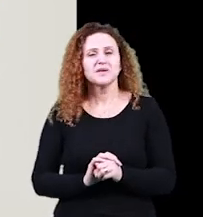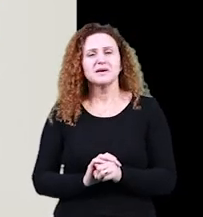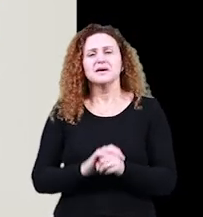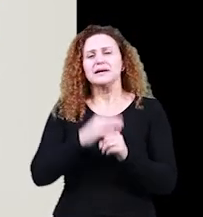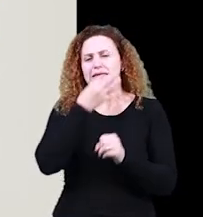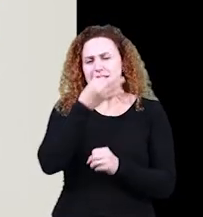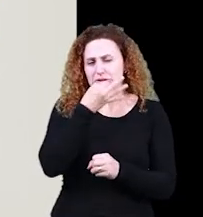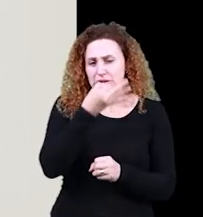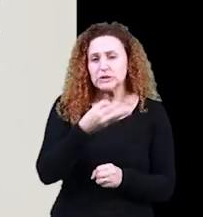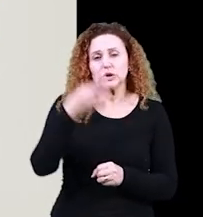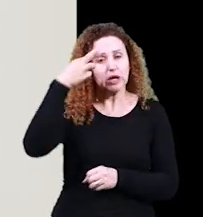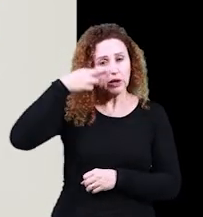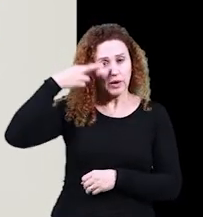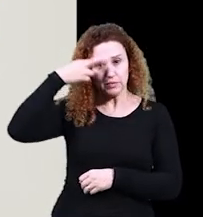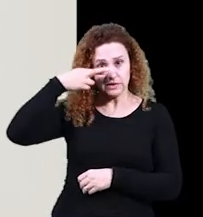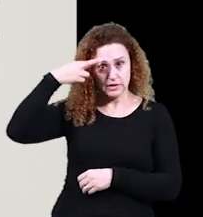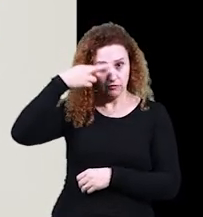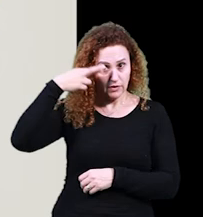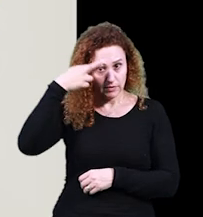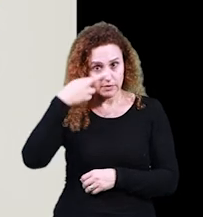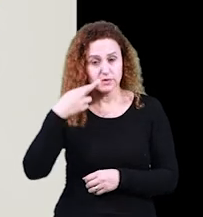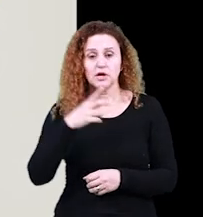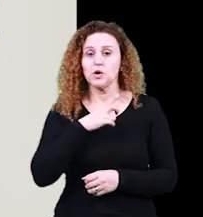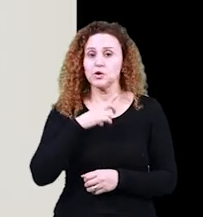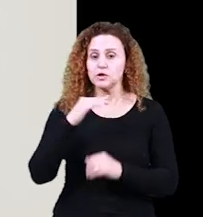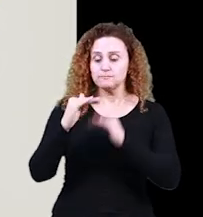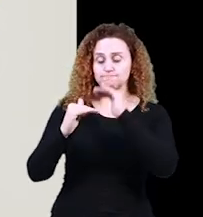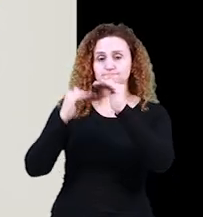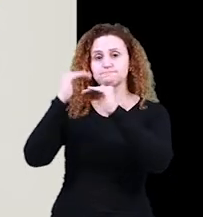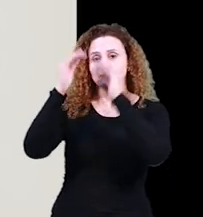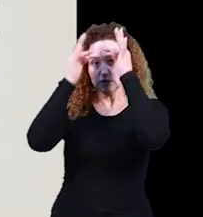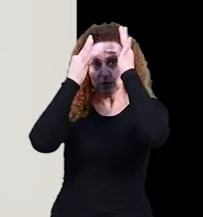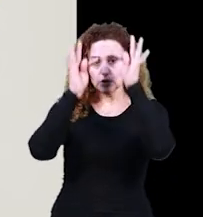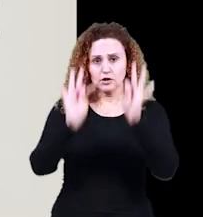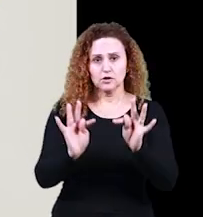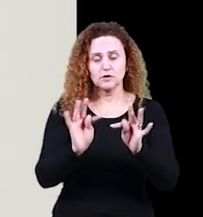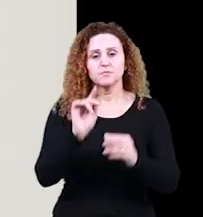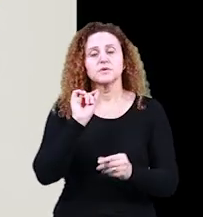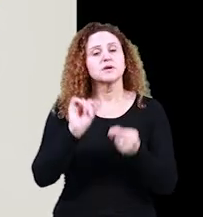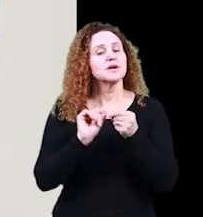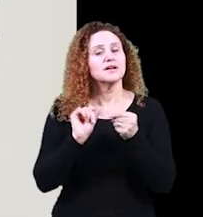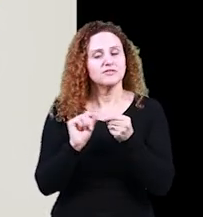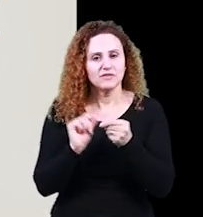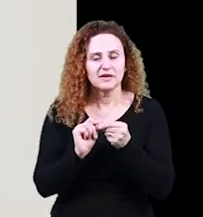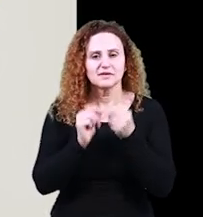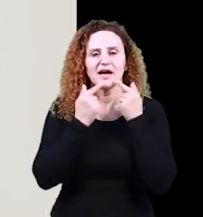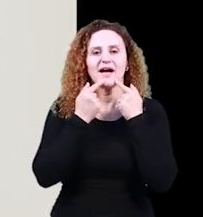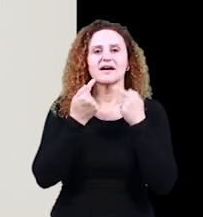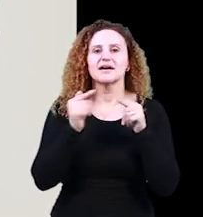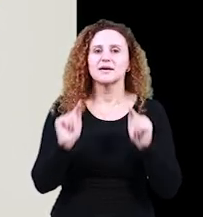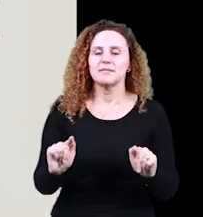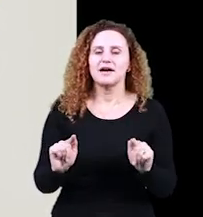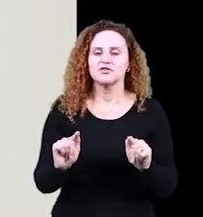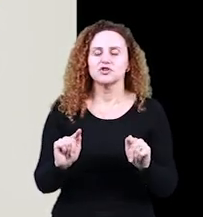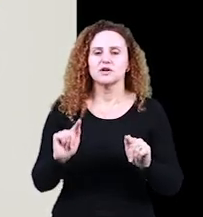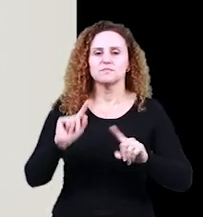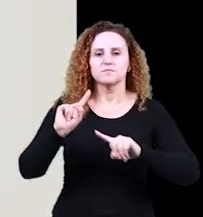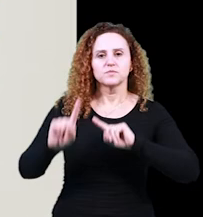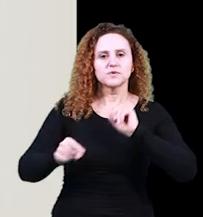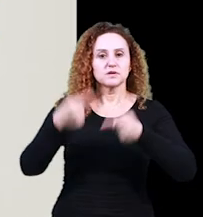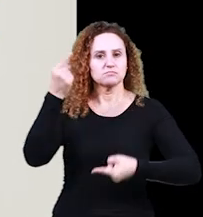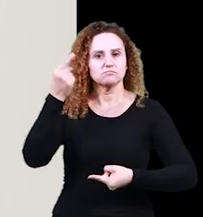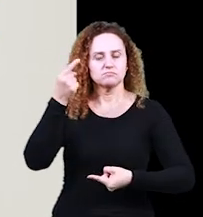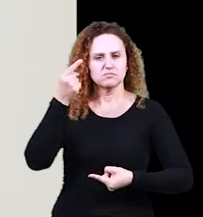às muitas observações que nasceram sobre a teoria que ele vinha desenvolvendo ele desenvolve o que ele chama de gramática